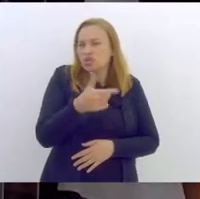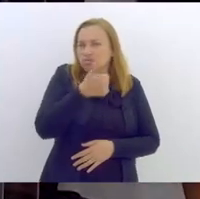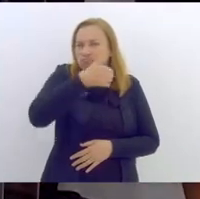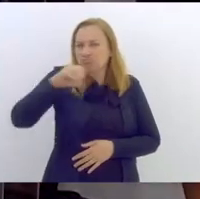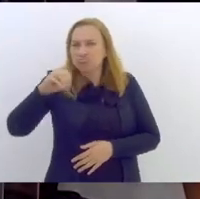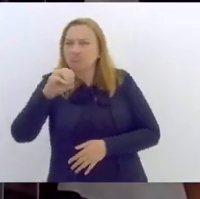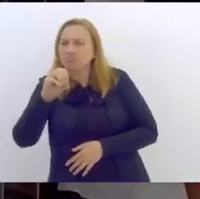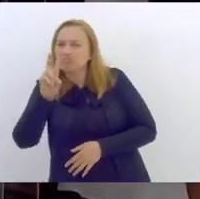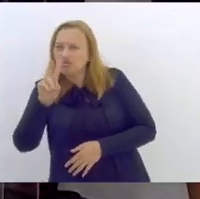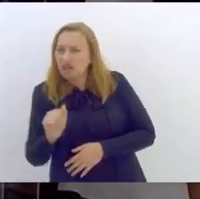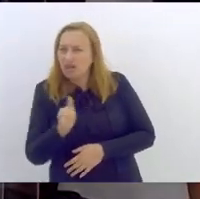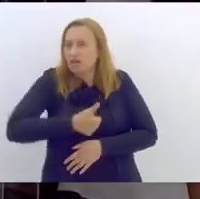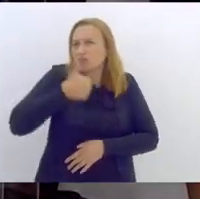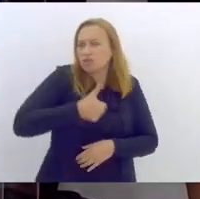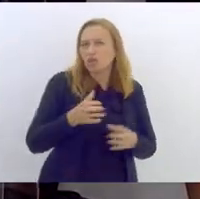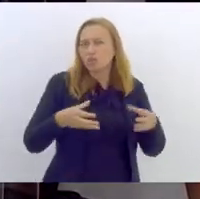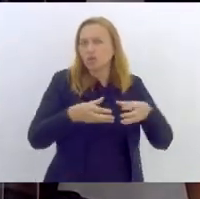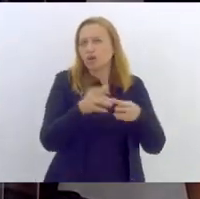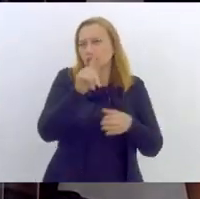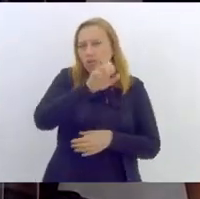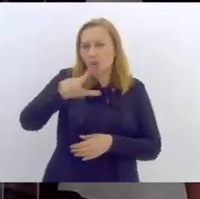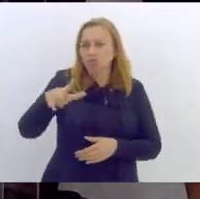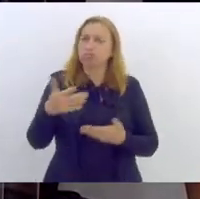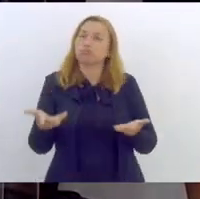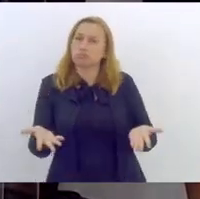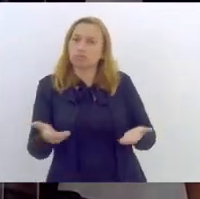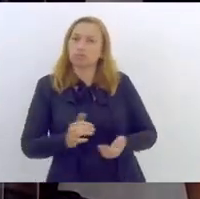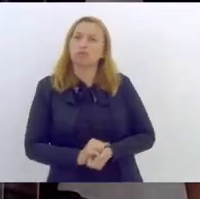numa primeira turma de academia